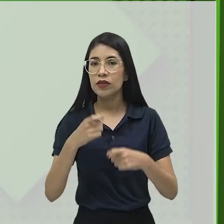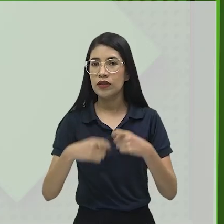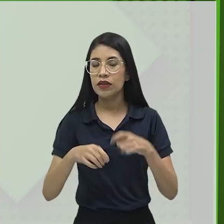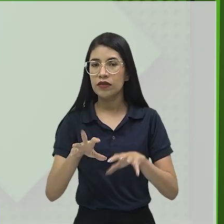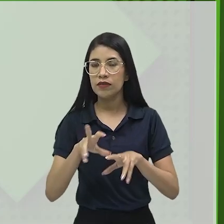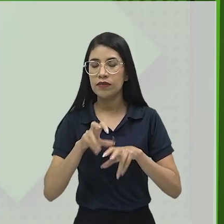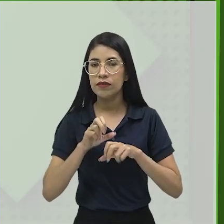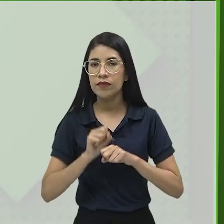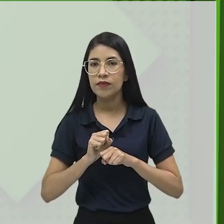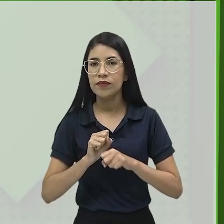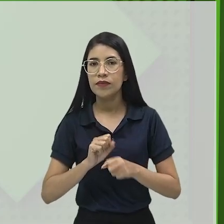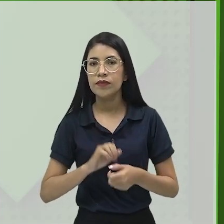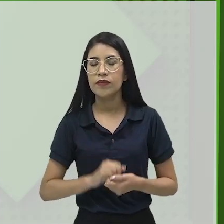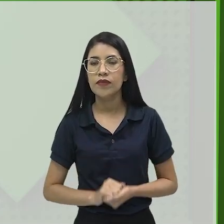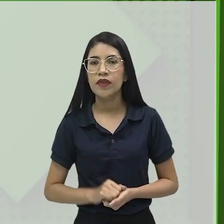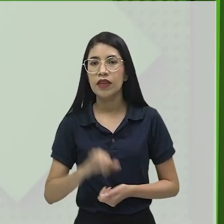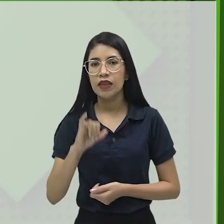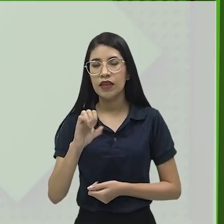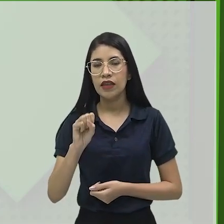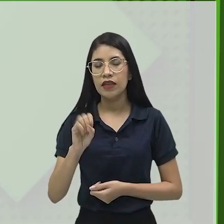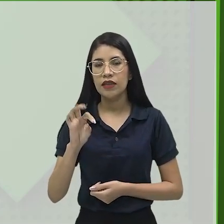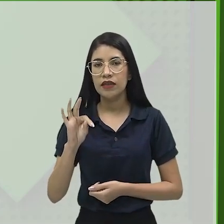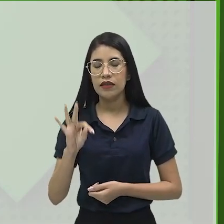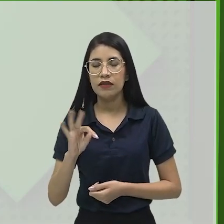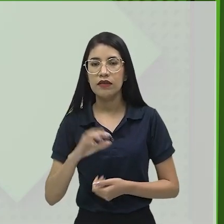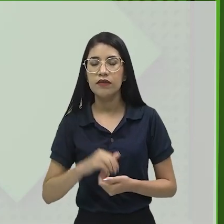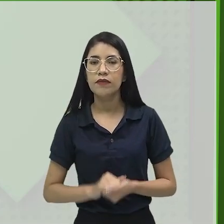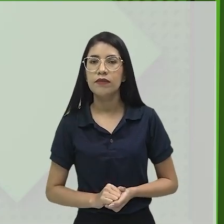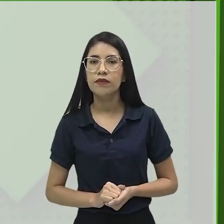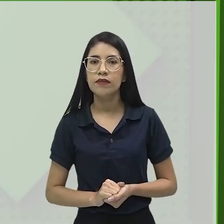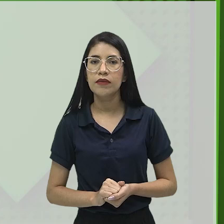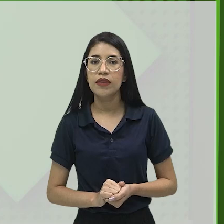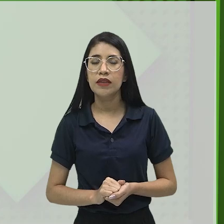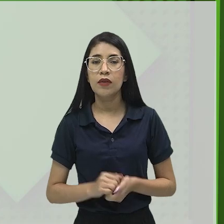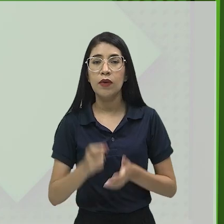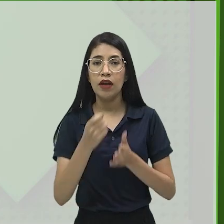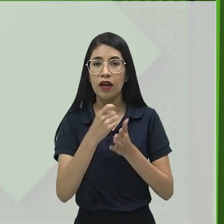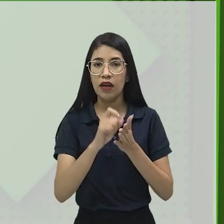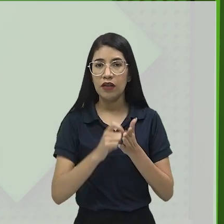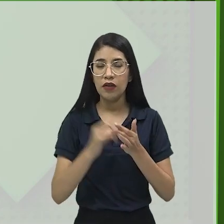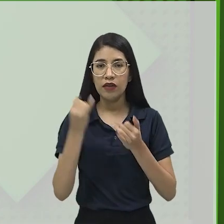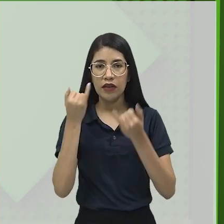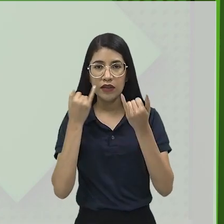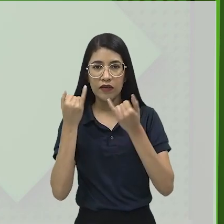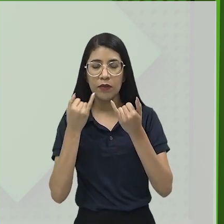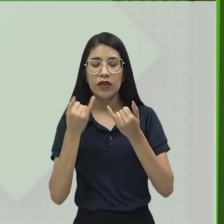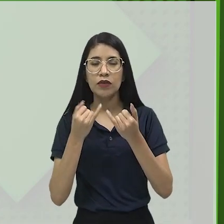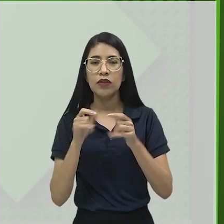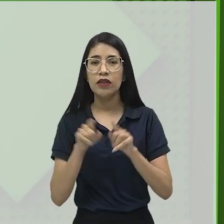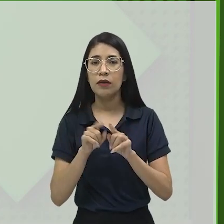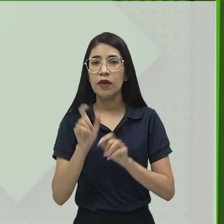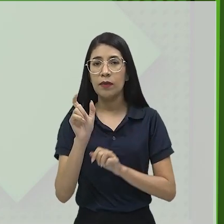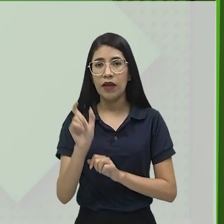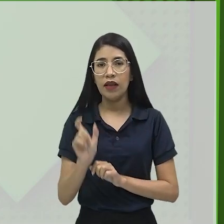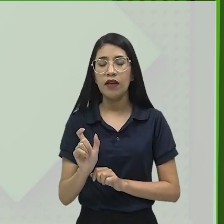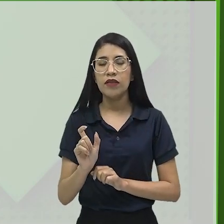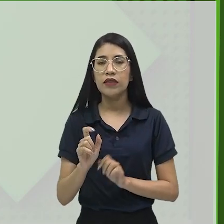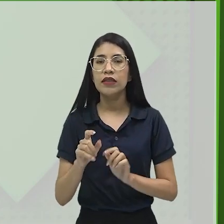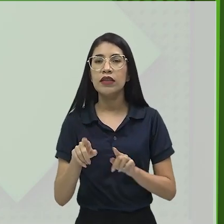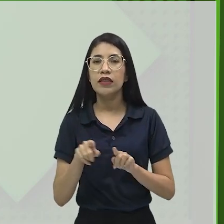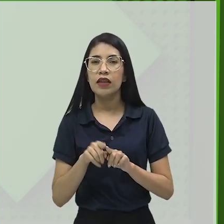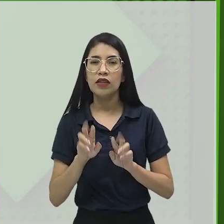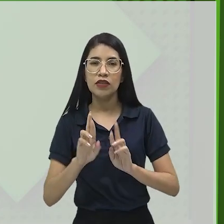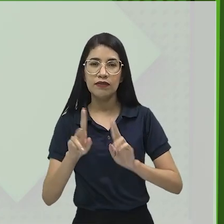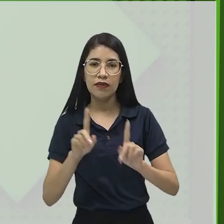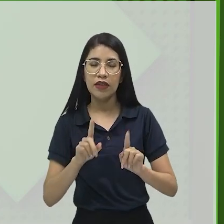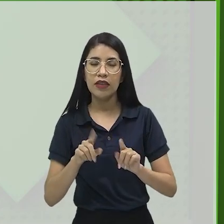As infecções sexualmente transmissíveis. Então, anota aí que tem bastante termo diferente e depois aí a